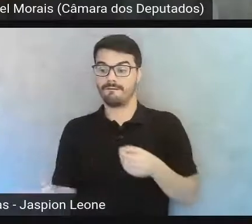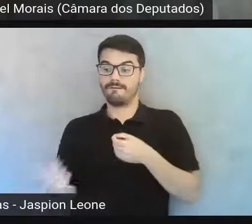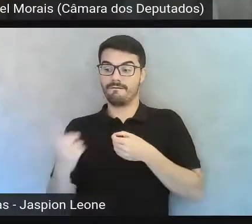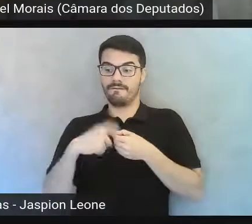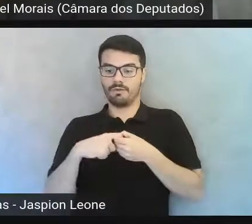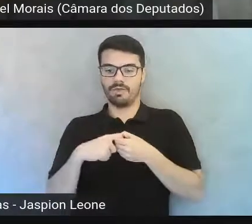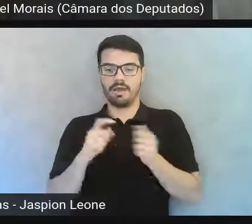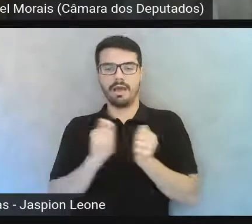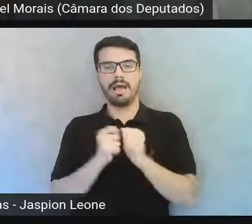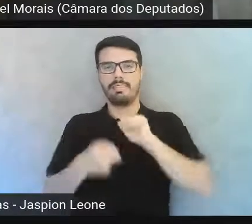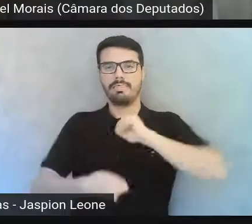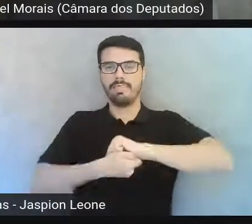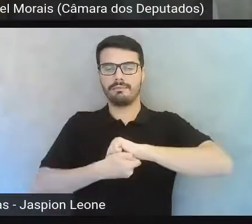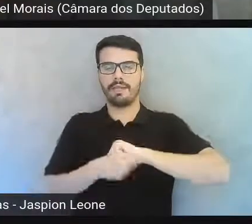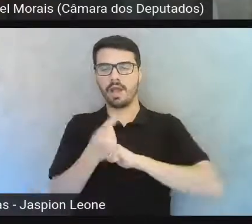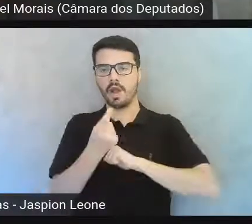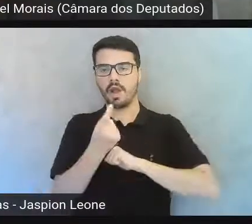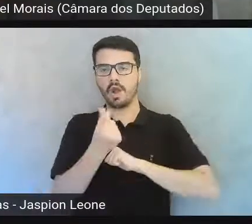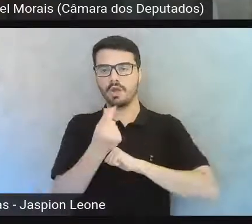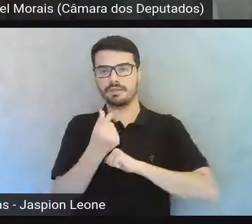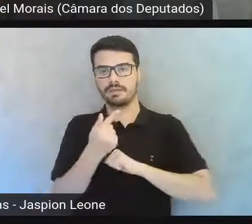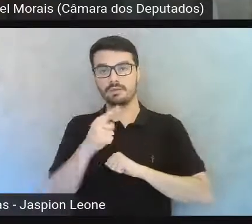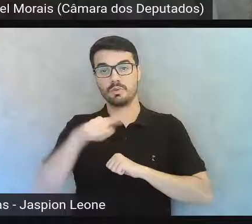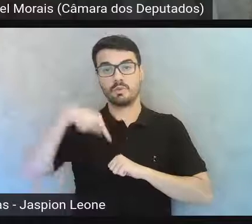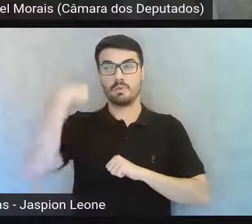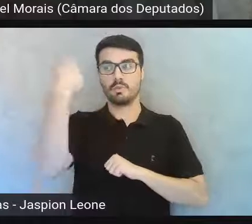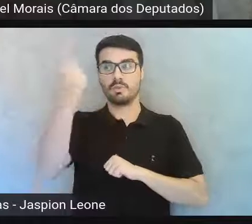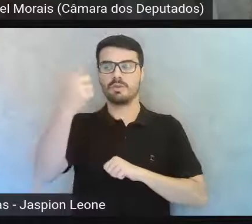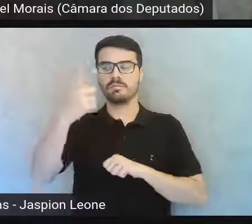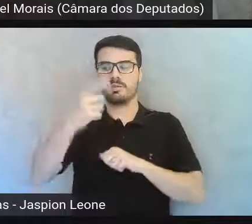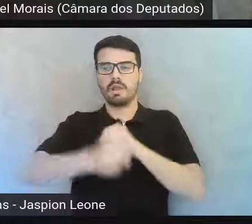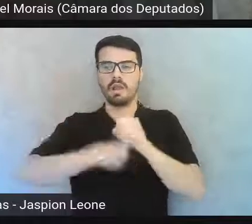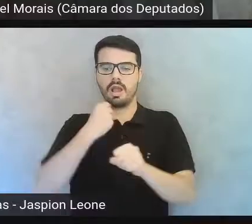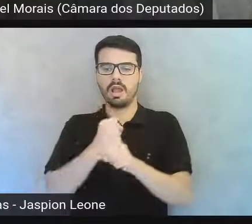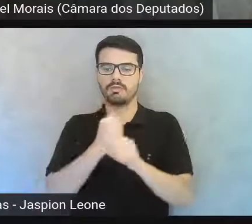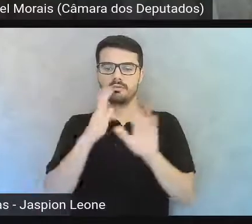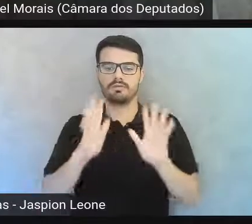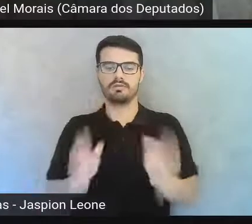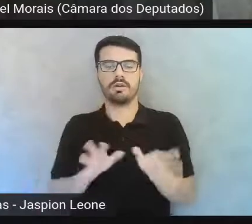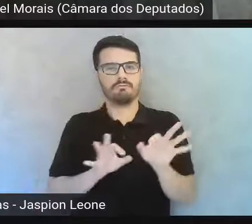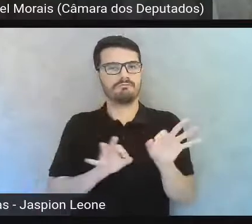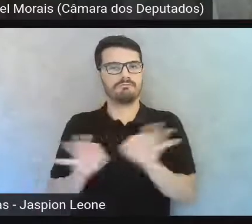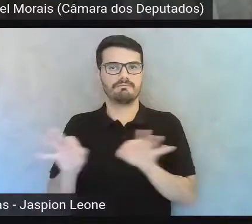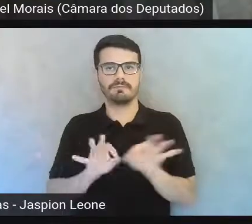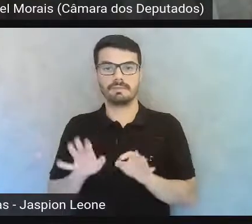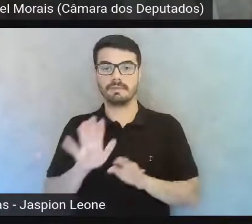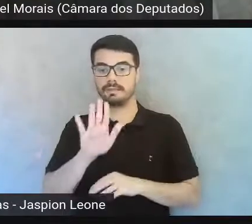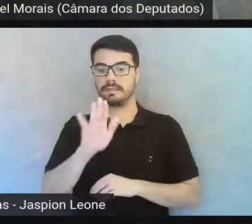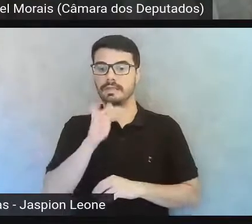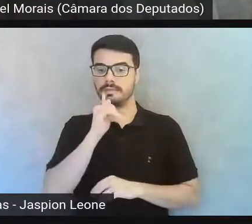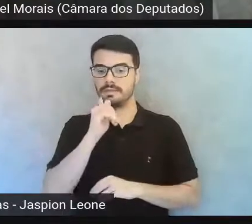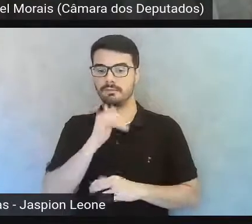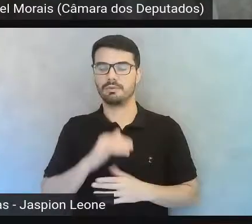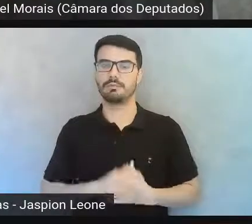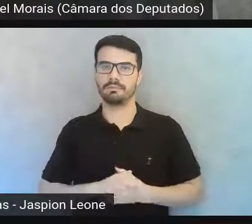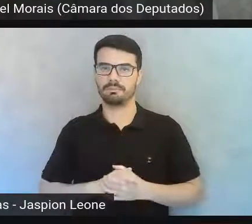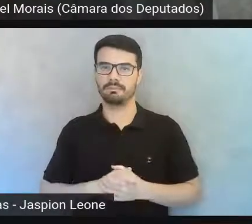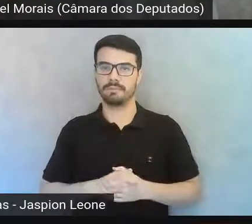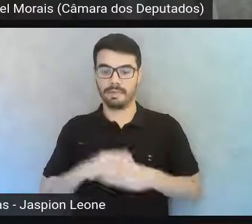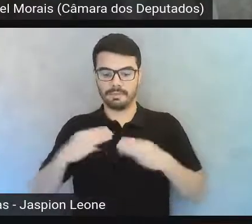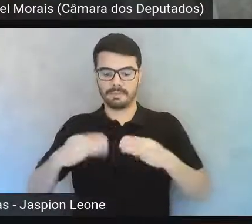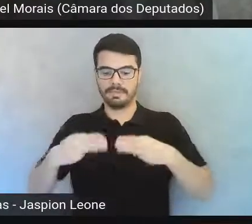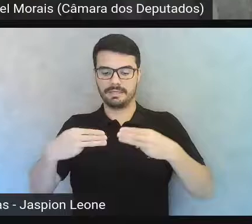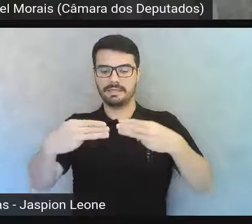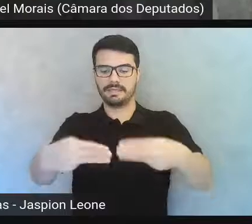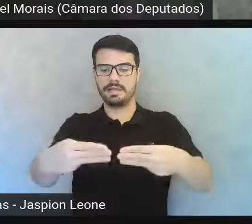orçamento, o orçamento do ano que vem à sua necessidade. Então, por exemplo, o Ministério da